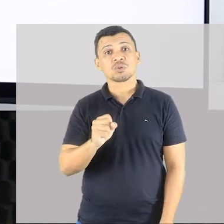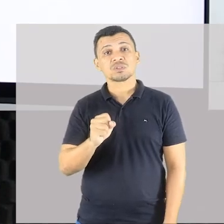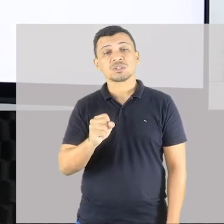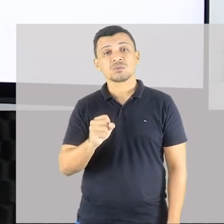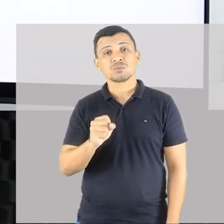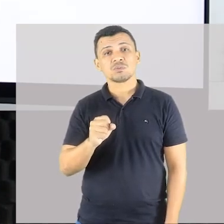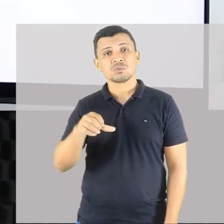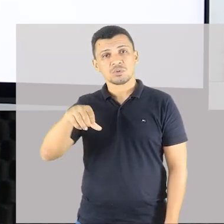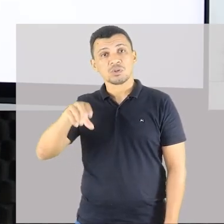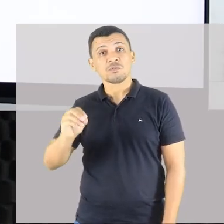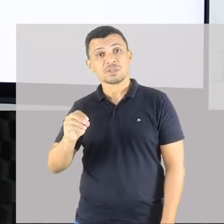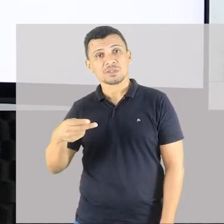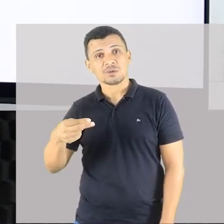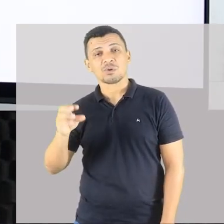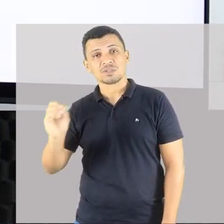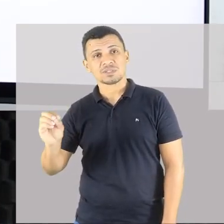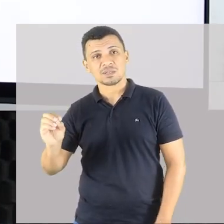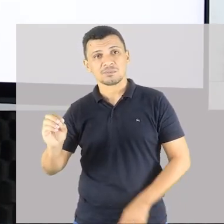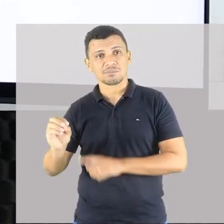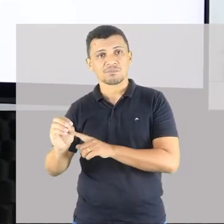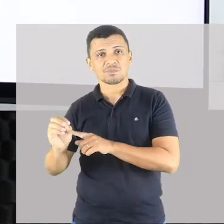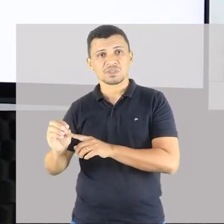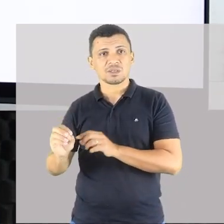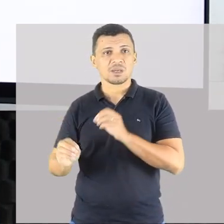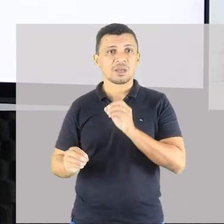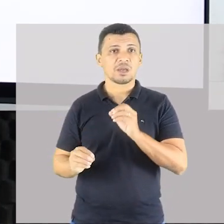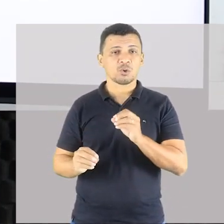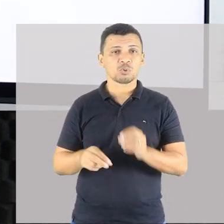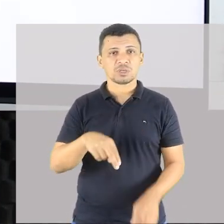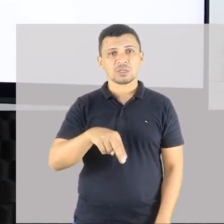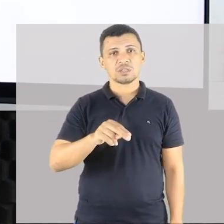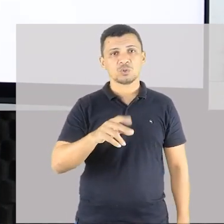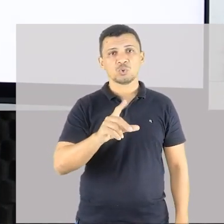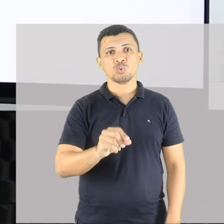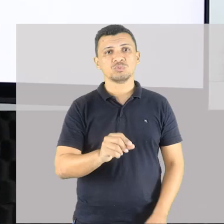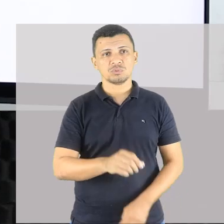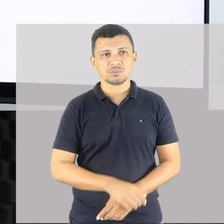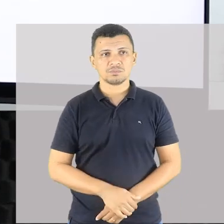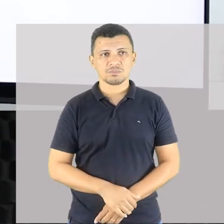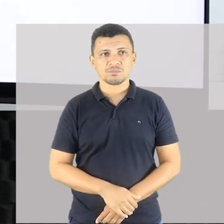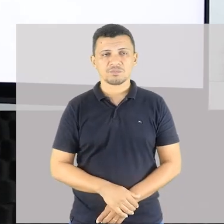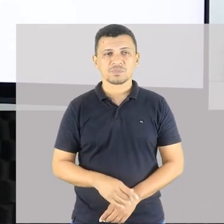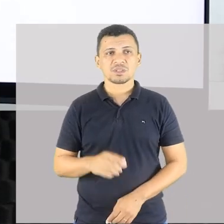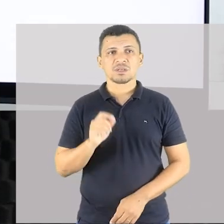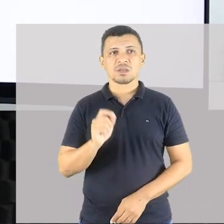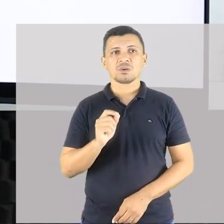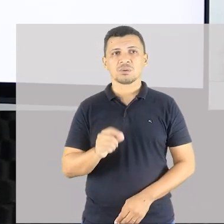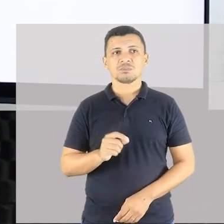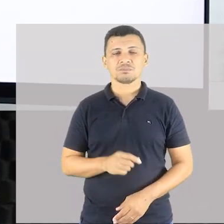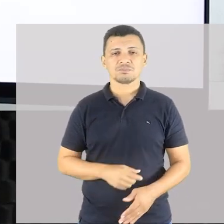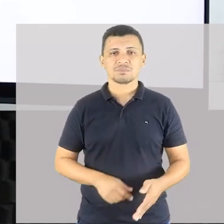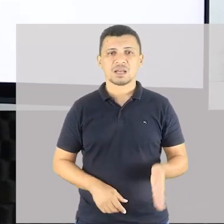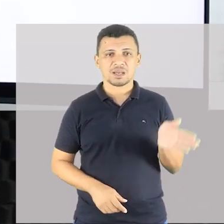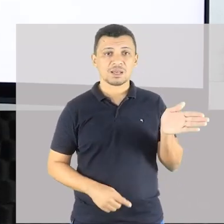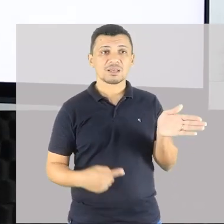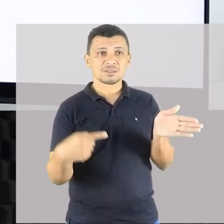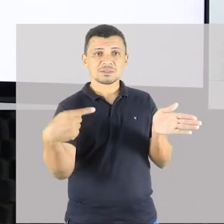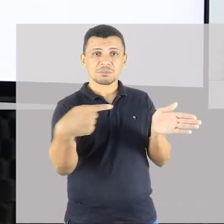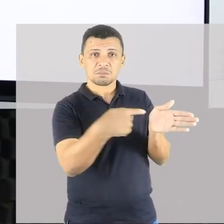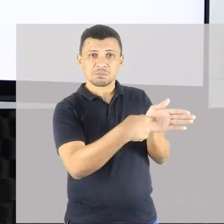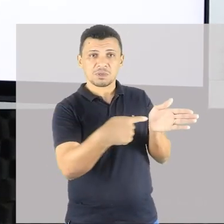o fluxo magnético é 0, é nulo. Então, ó, quando a espira está assim, ó, os ângulos, as linhas de